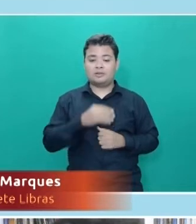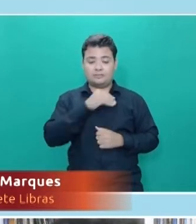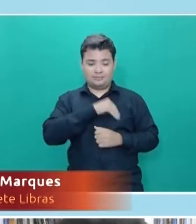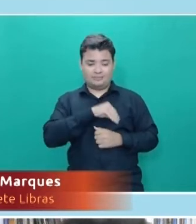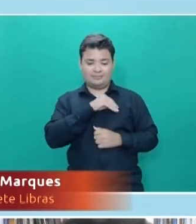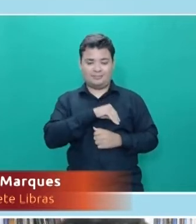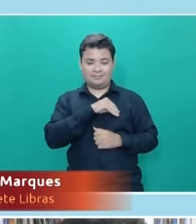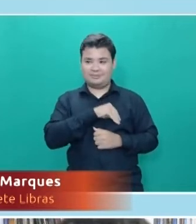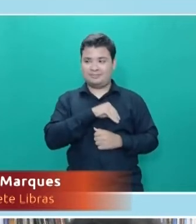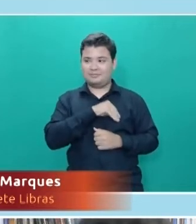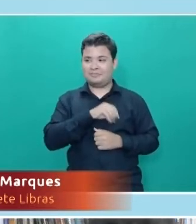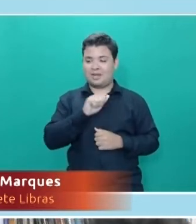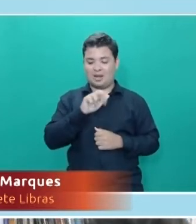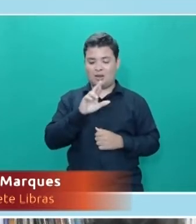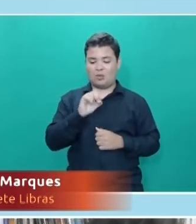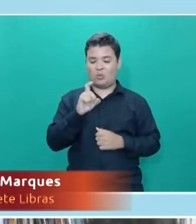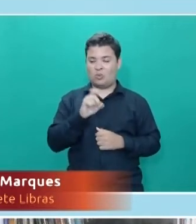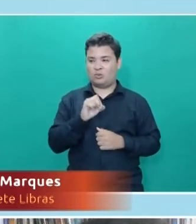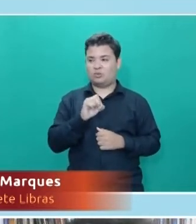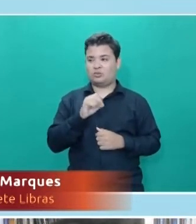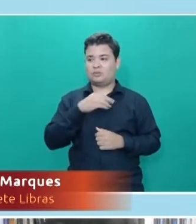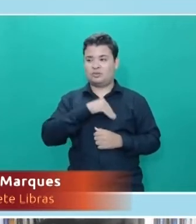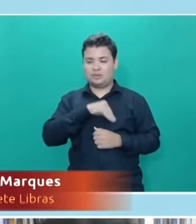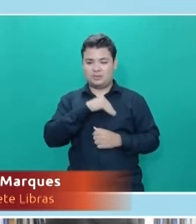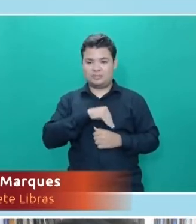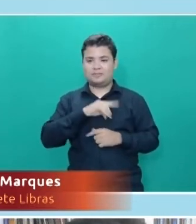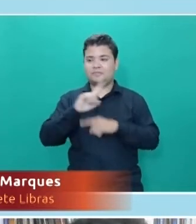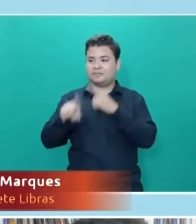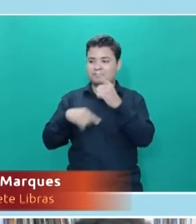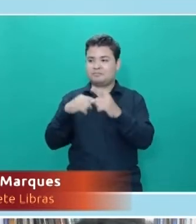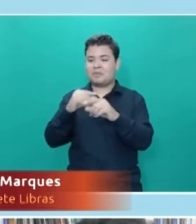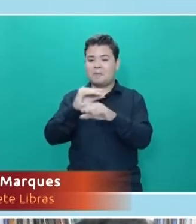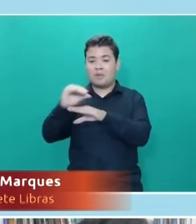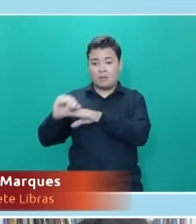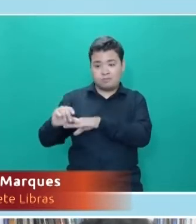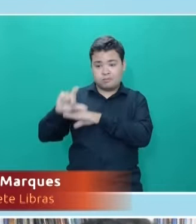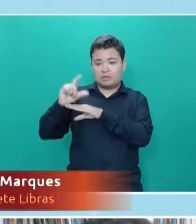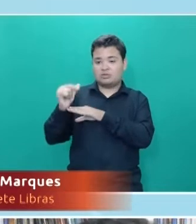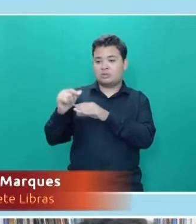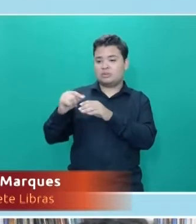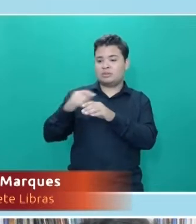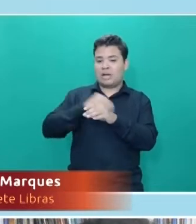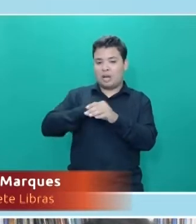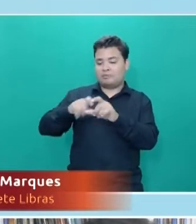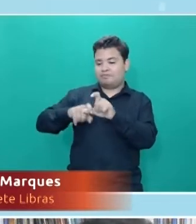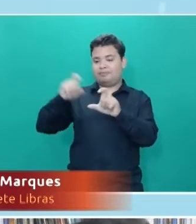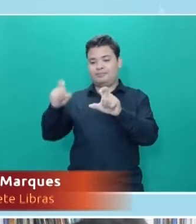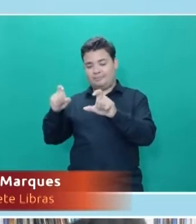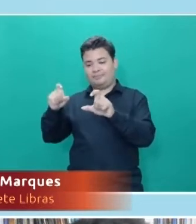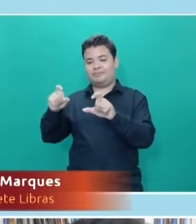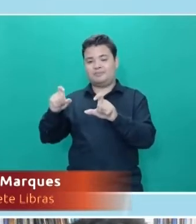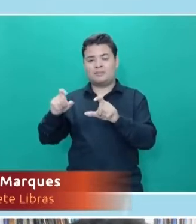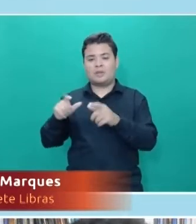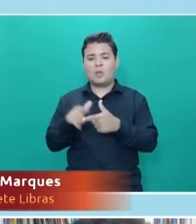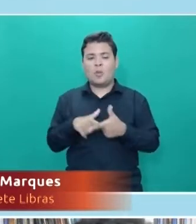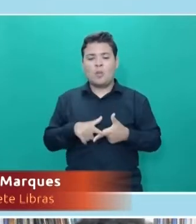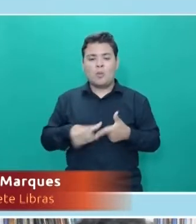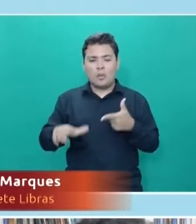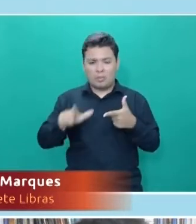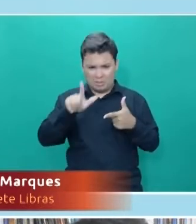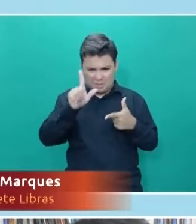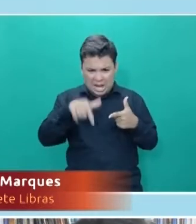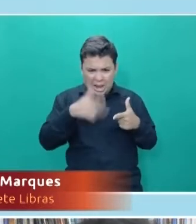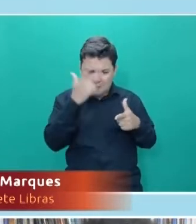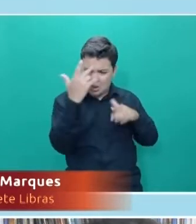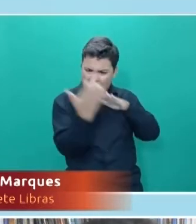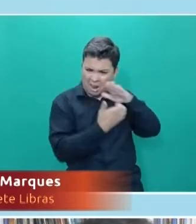está deteriorado, eu desvinculo o salário do aumento dos benefícios, porque ele economiza. O problema não é o empresário aqui, o